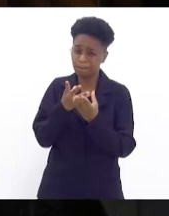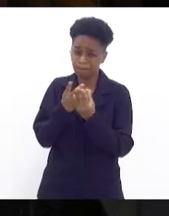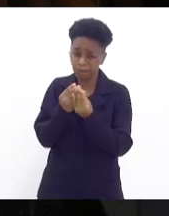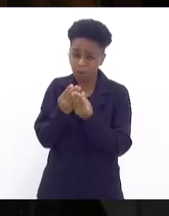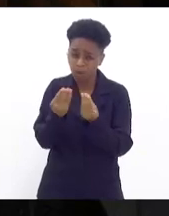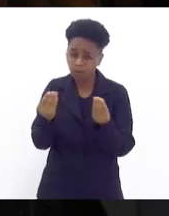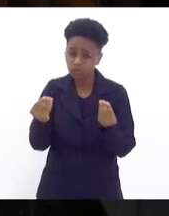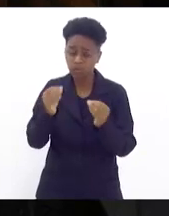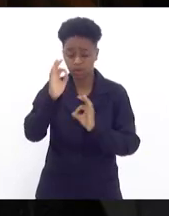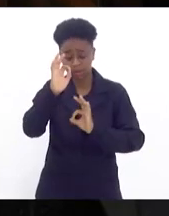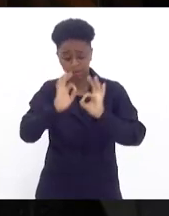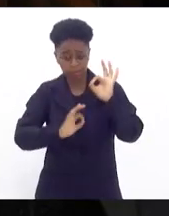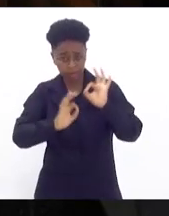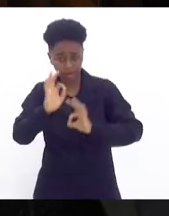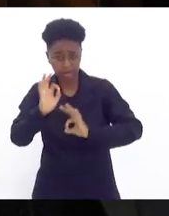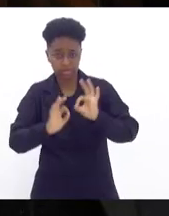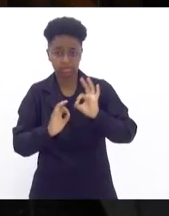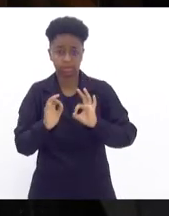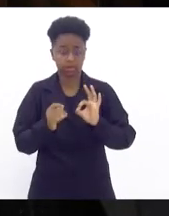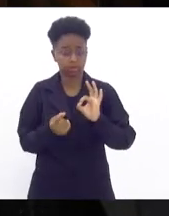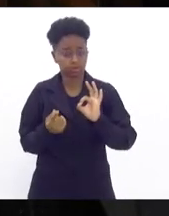planejamento tributário